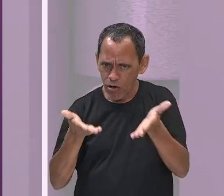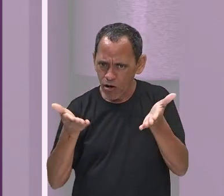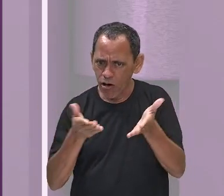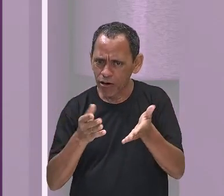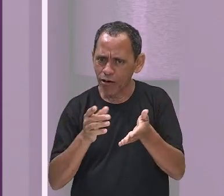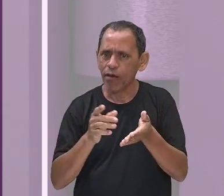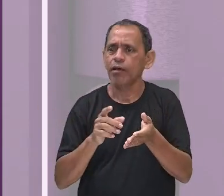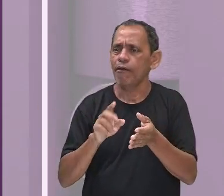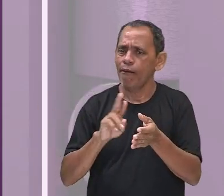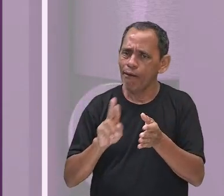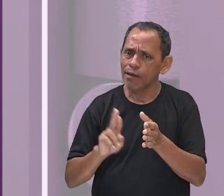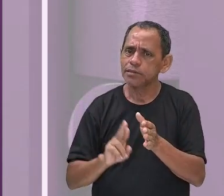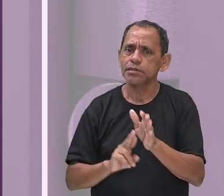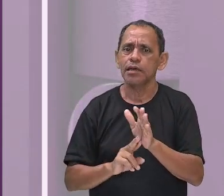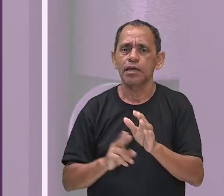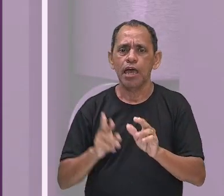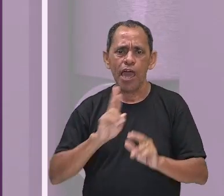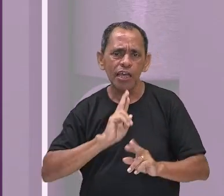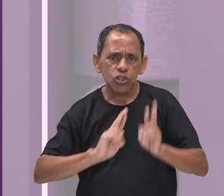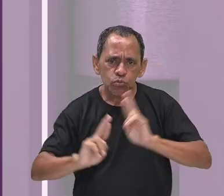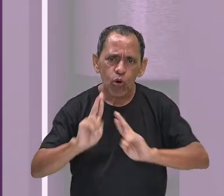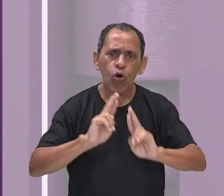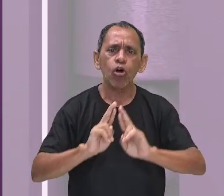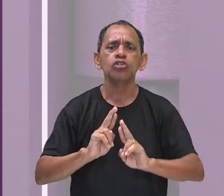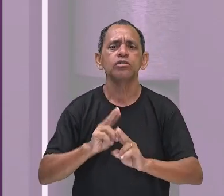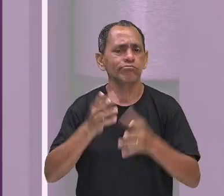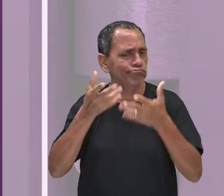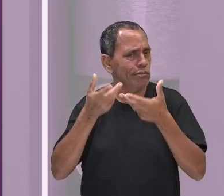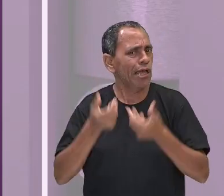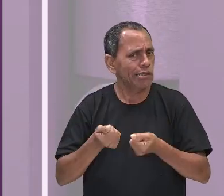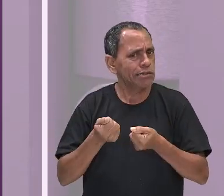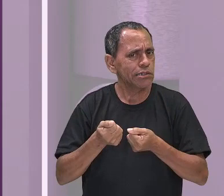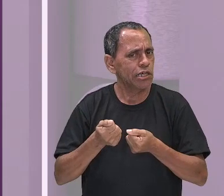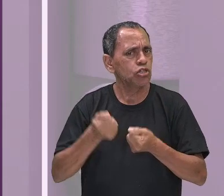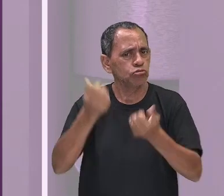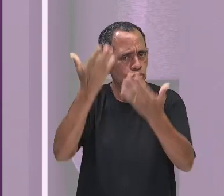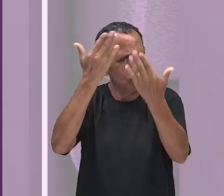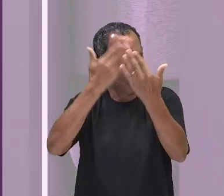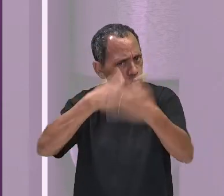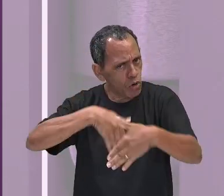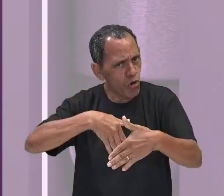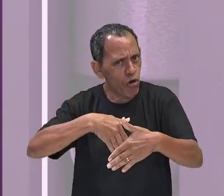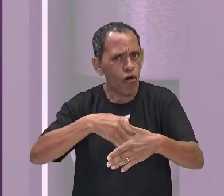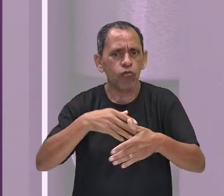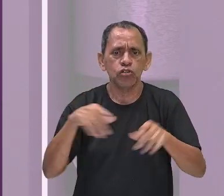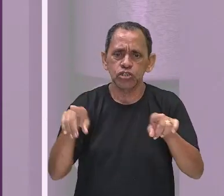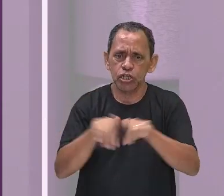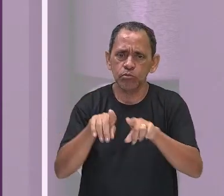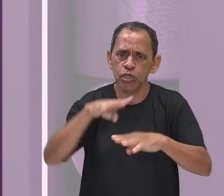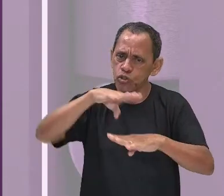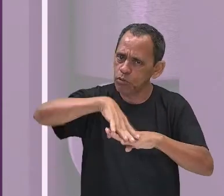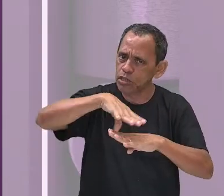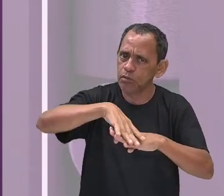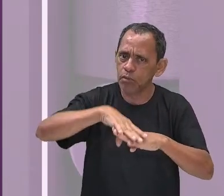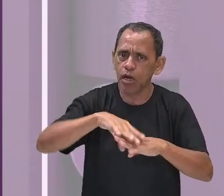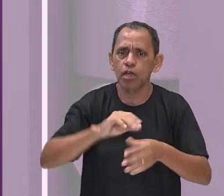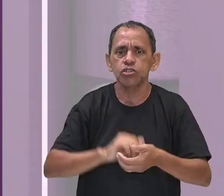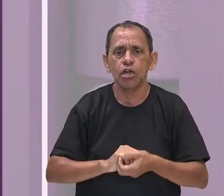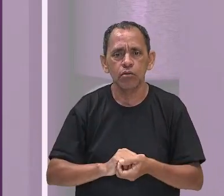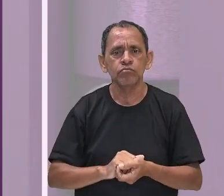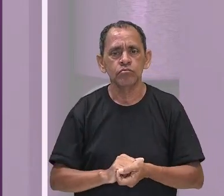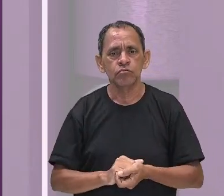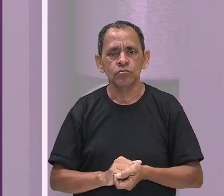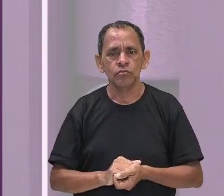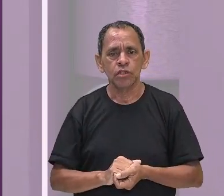é um resultado que é aceito aqui nas provas, né, de matemática, já é um resultado que a gente pode